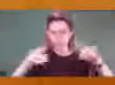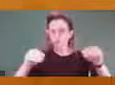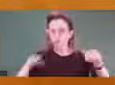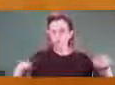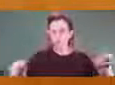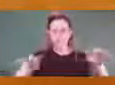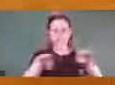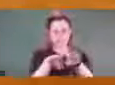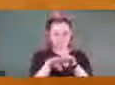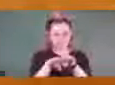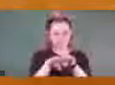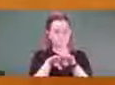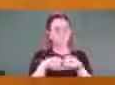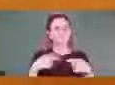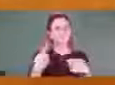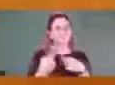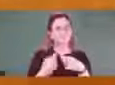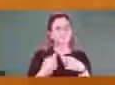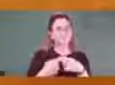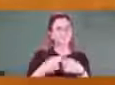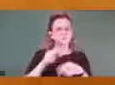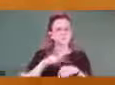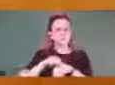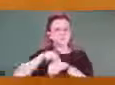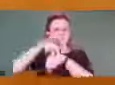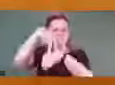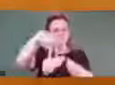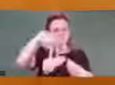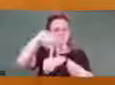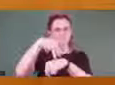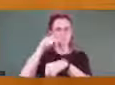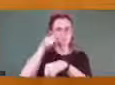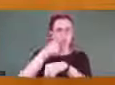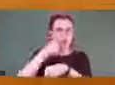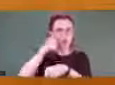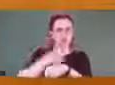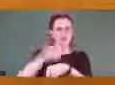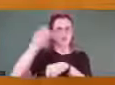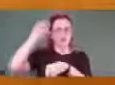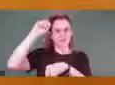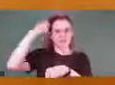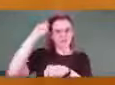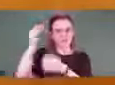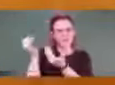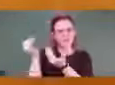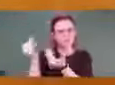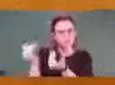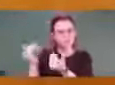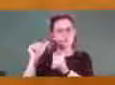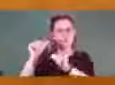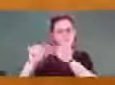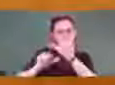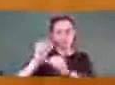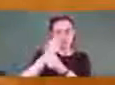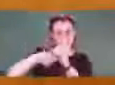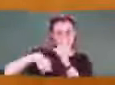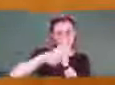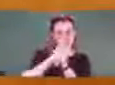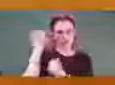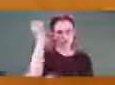da necessidade do empoderamento de mulheres negros e jovens para mudança social que a gente quer construir no Brasil